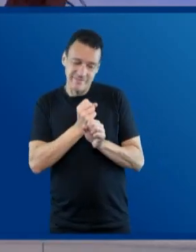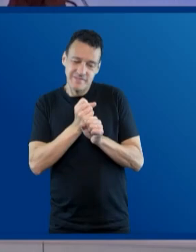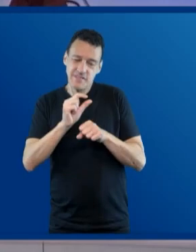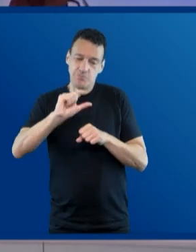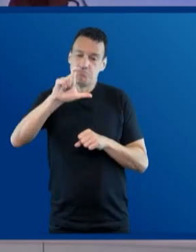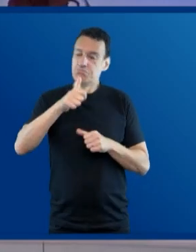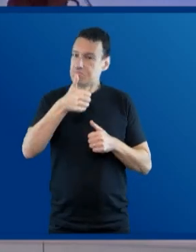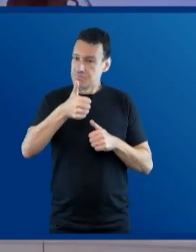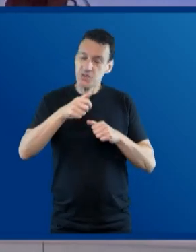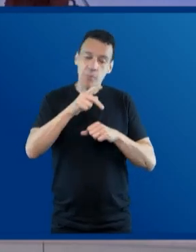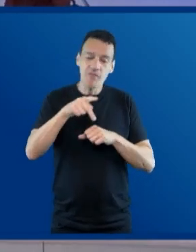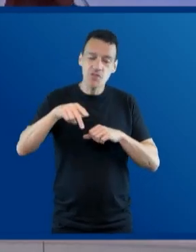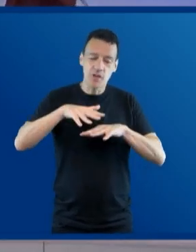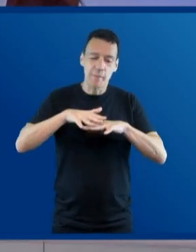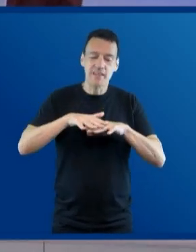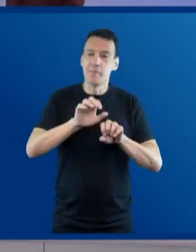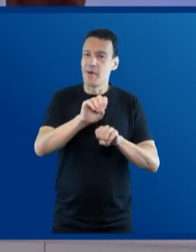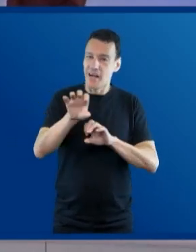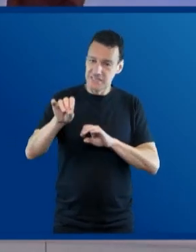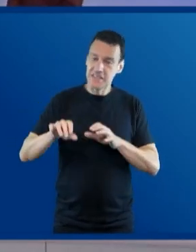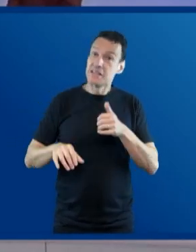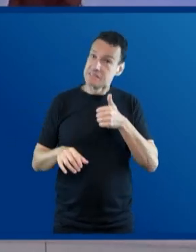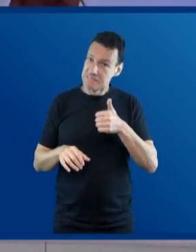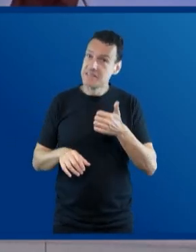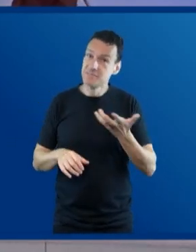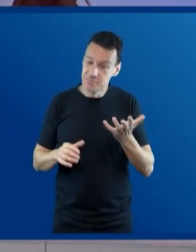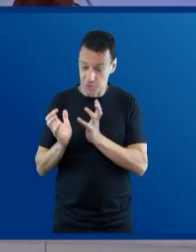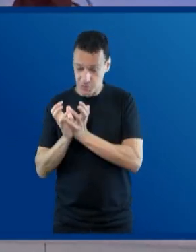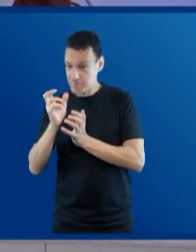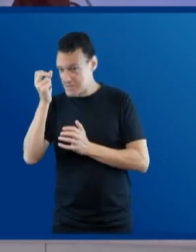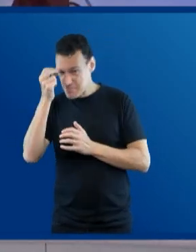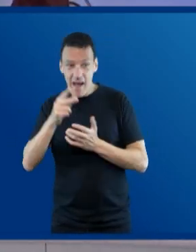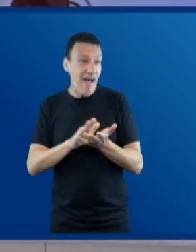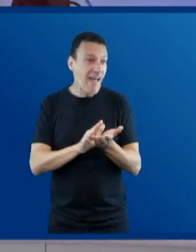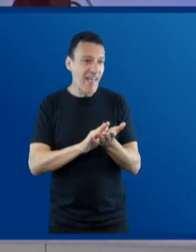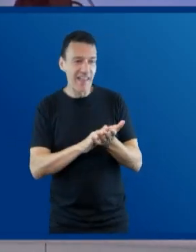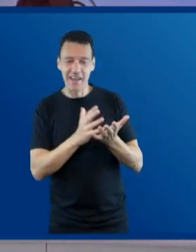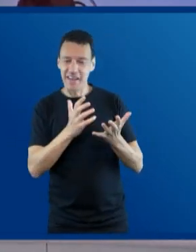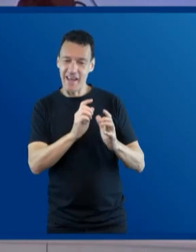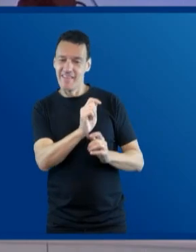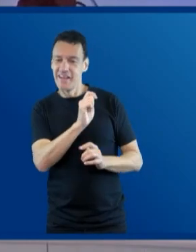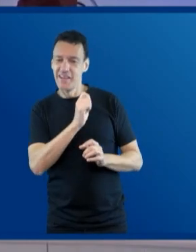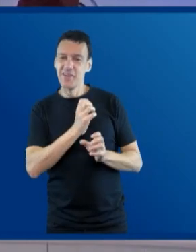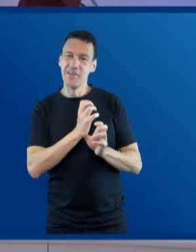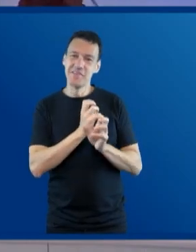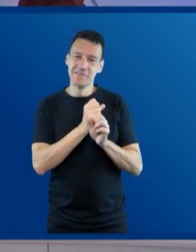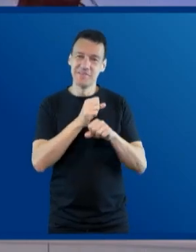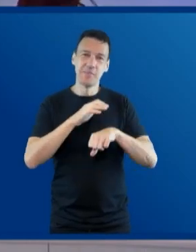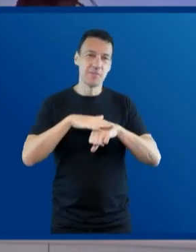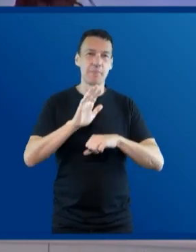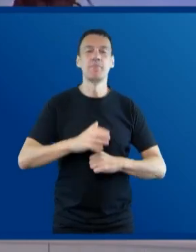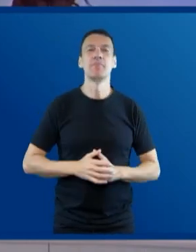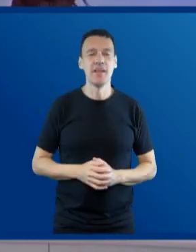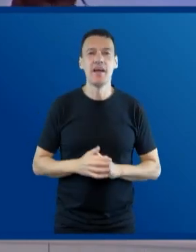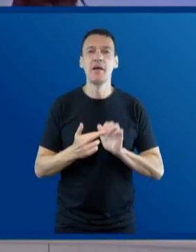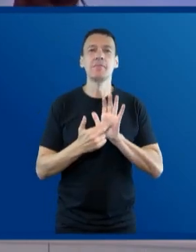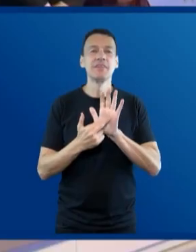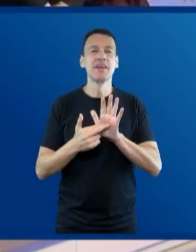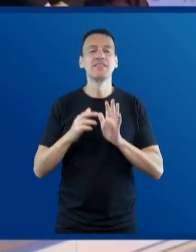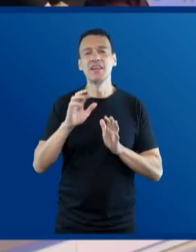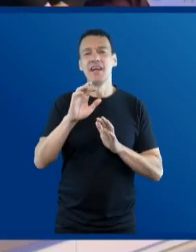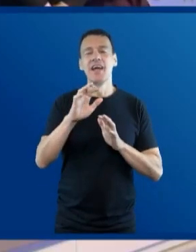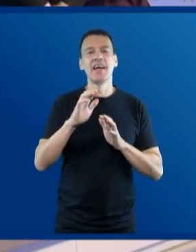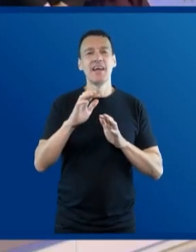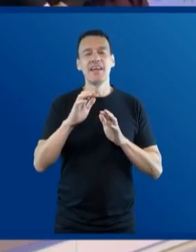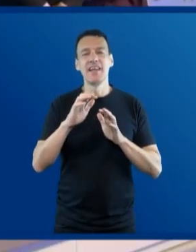Professora de matemática, é. Turma bem esperta. Tem um representante do Instituto Federal de São Paulo, acho que é o professor William.